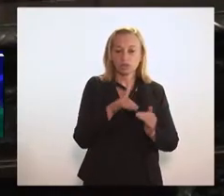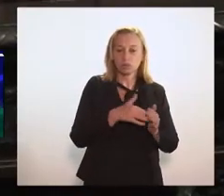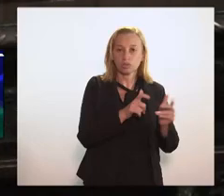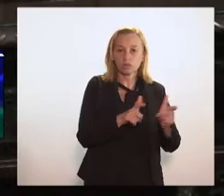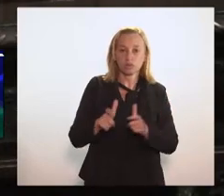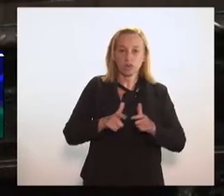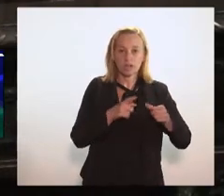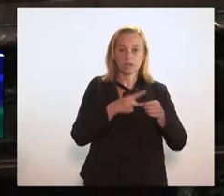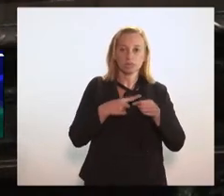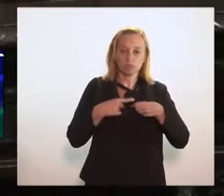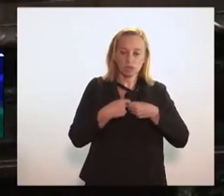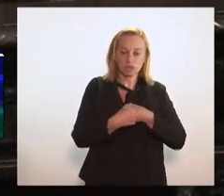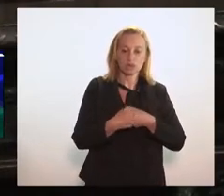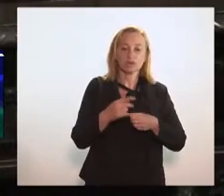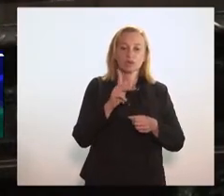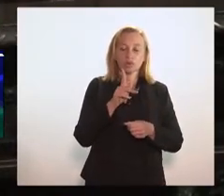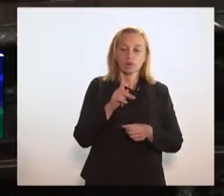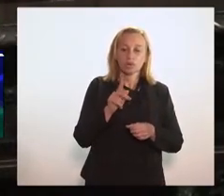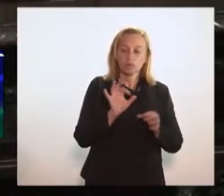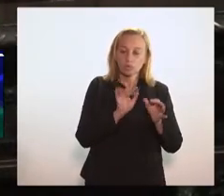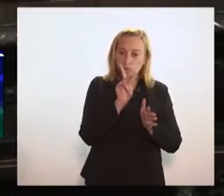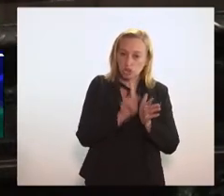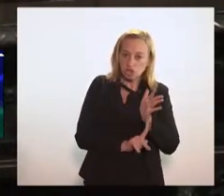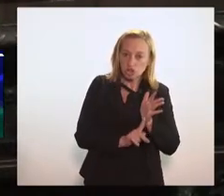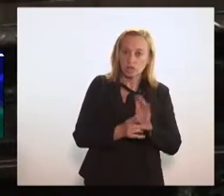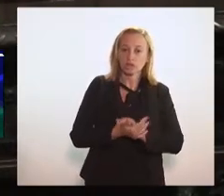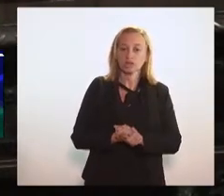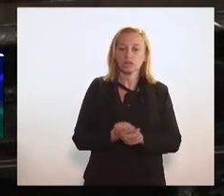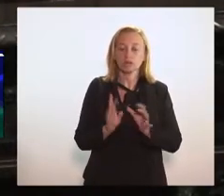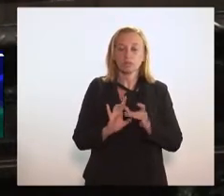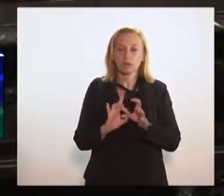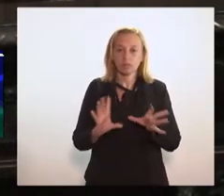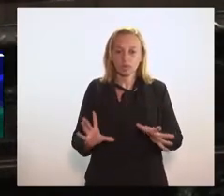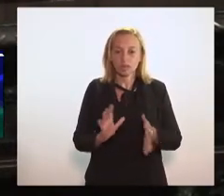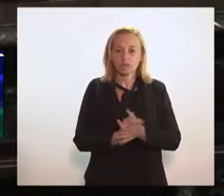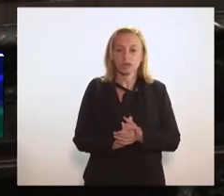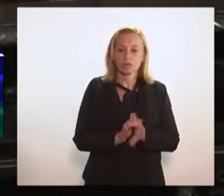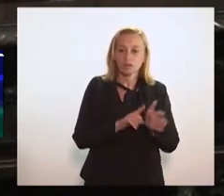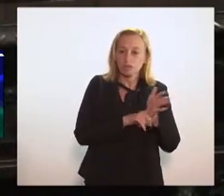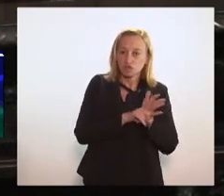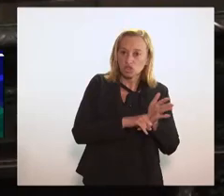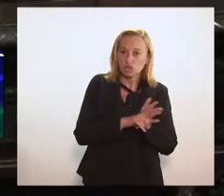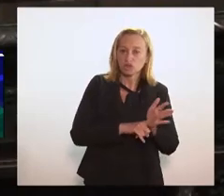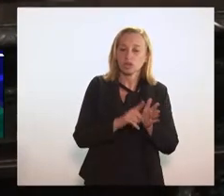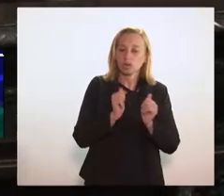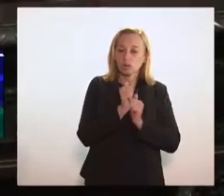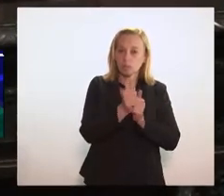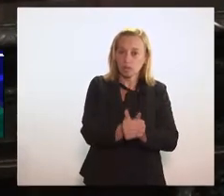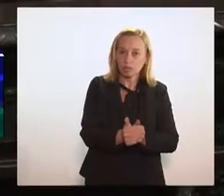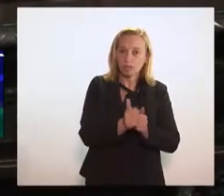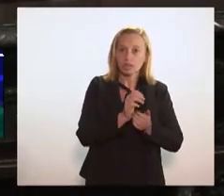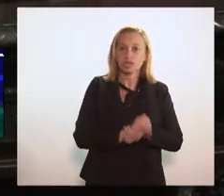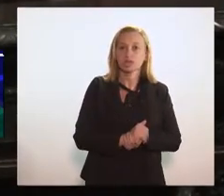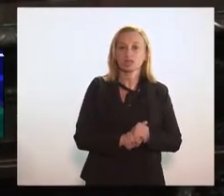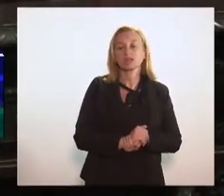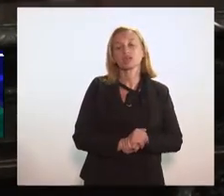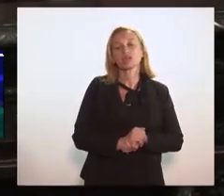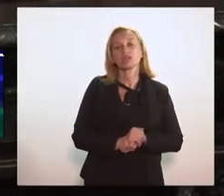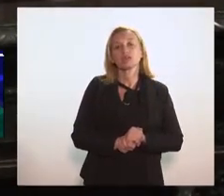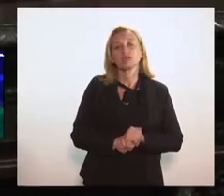município, o projeto Cerco Eletrônico, que permite a investigação, o acompanhamento dos índices de